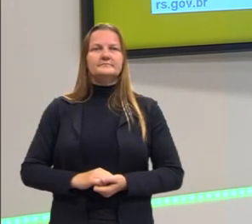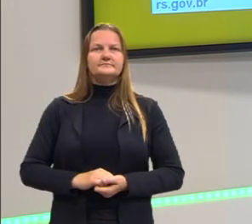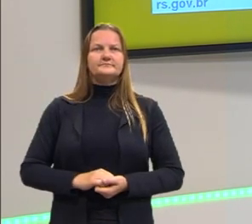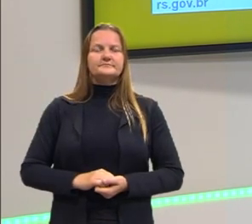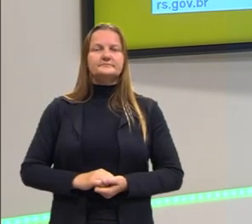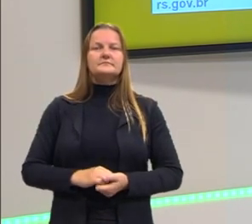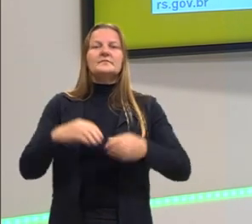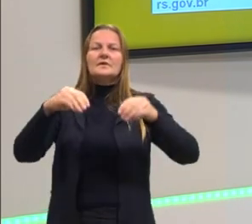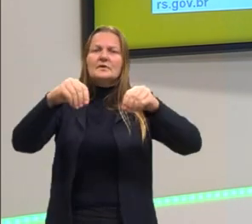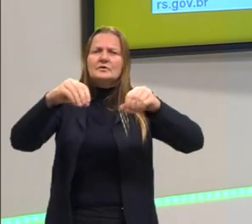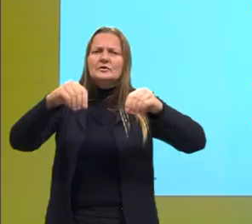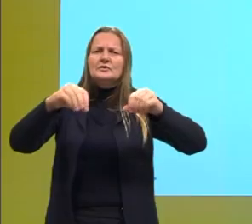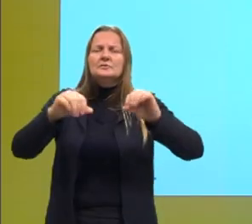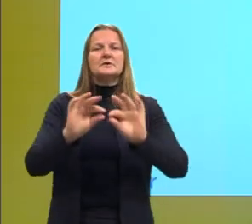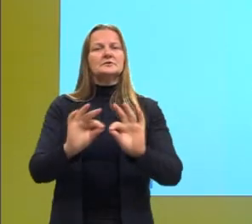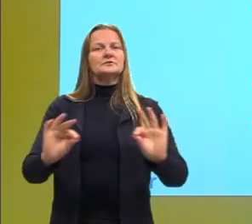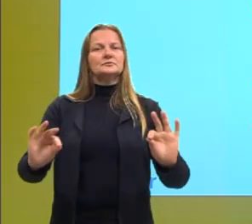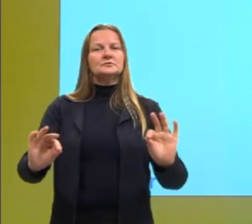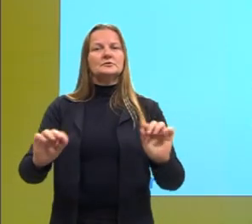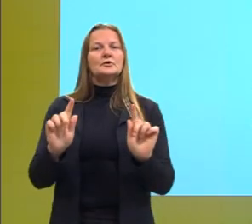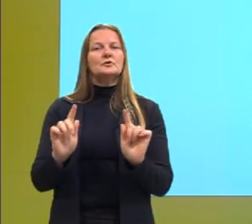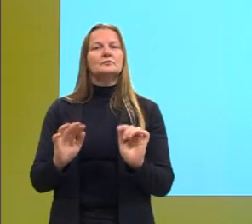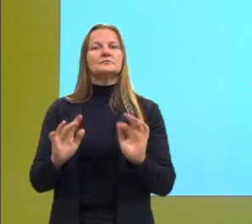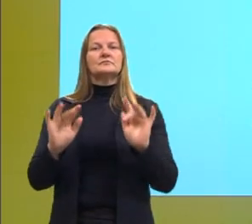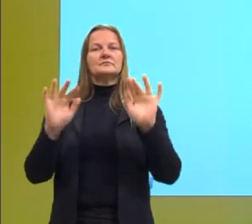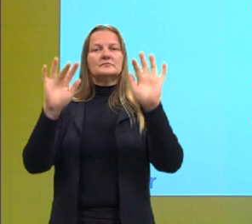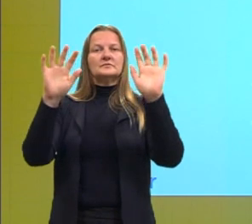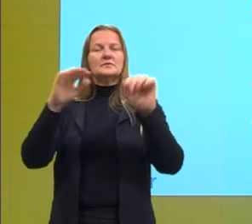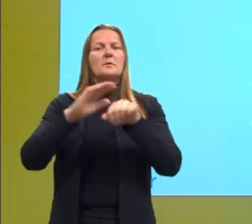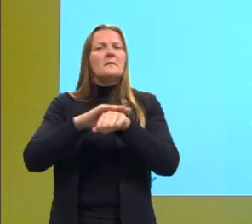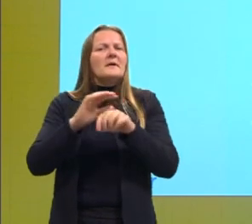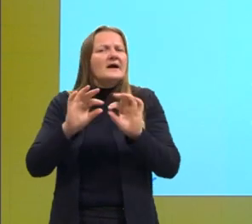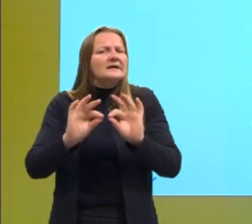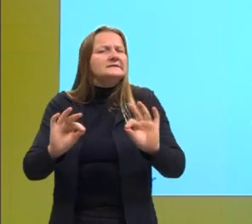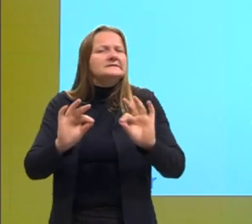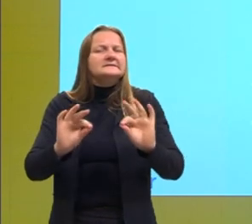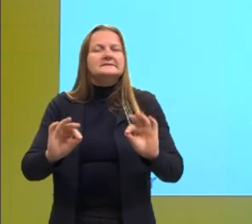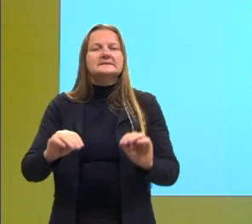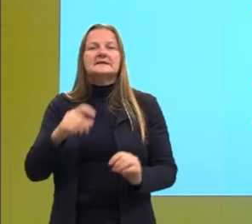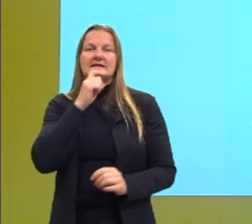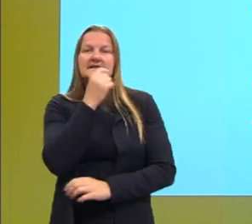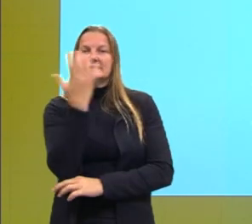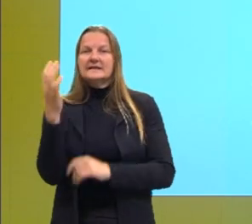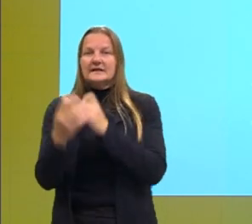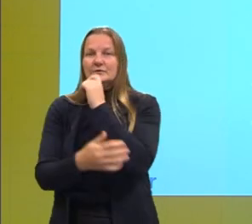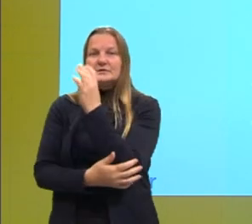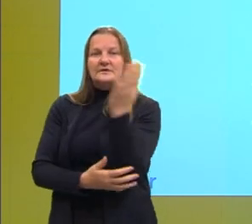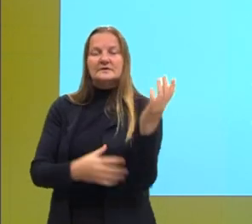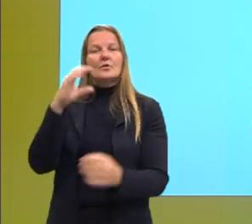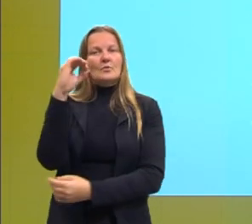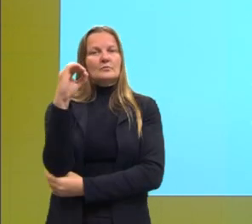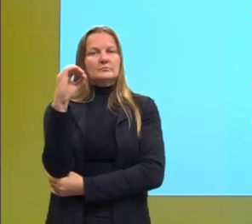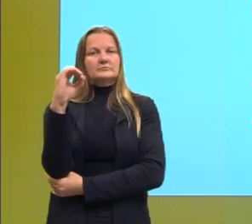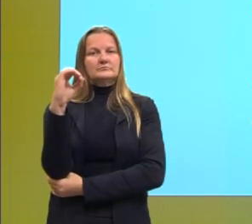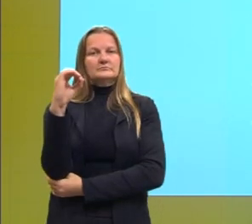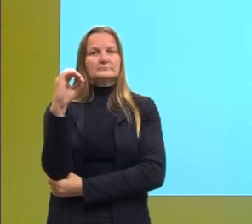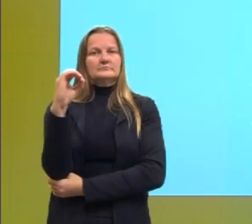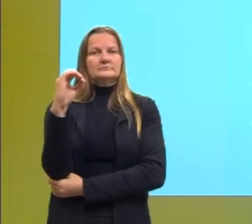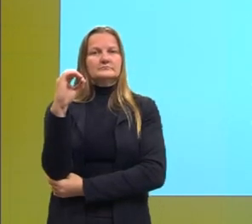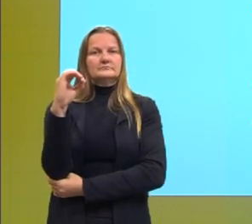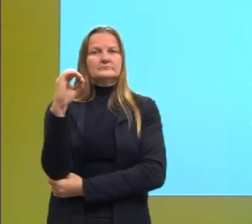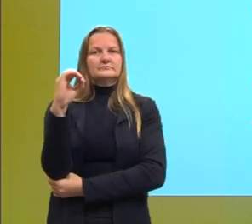na substância simples do gás ozônio que não é a mais comum encontrado na natureza do oxigênio né do quando a gente fala